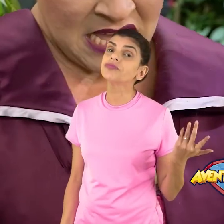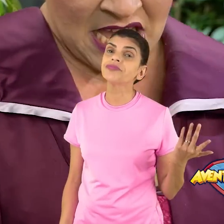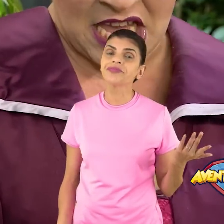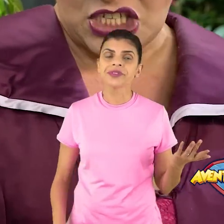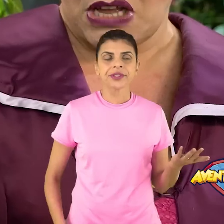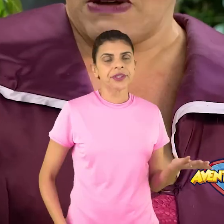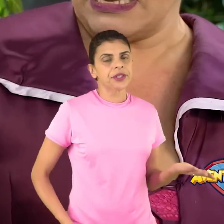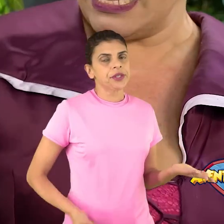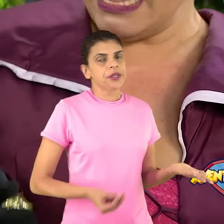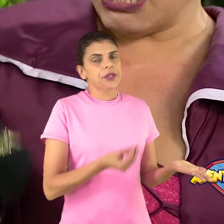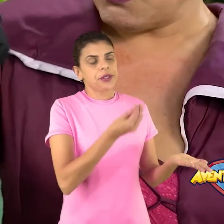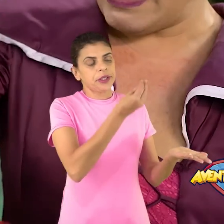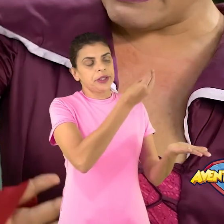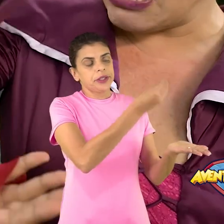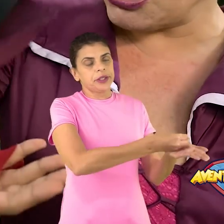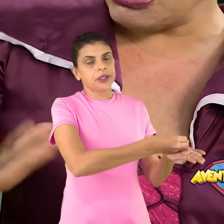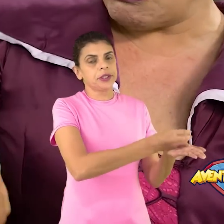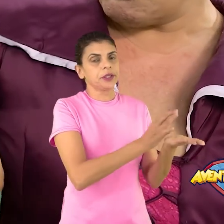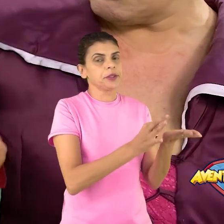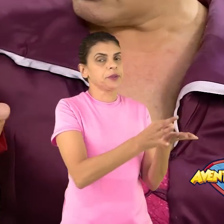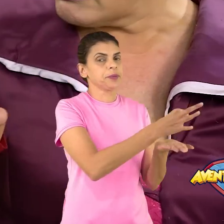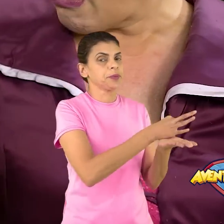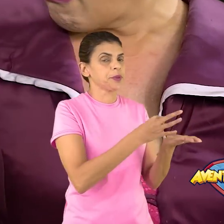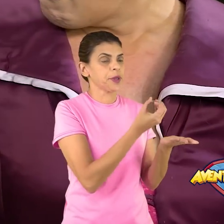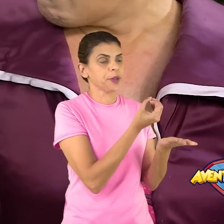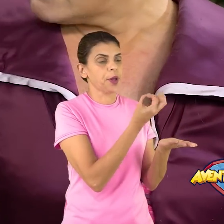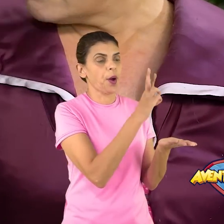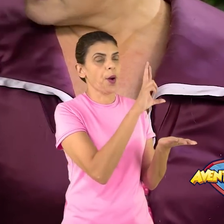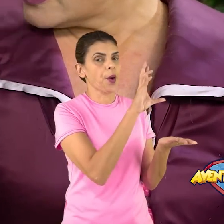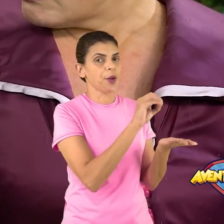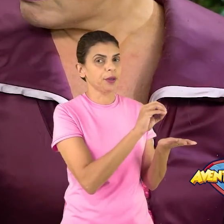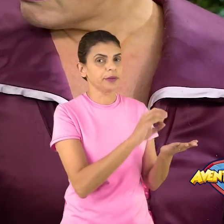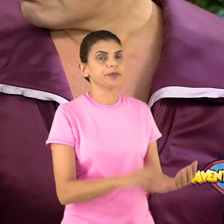Toma, estão aqui as moedas de ouro.